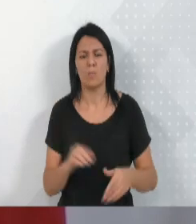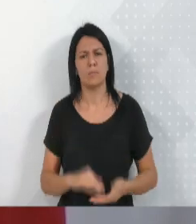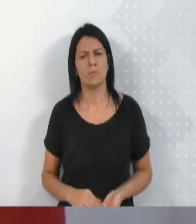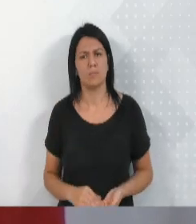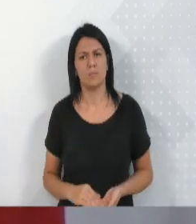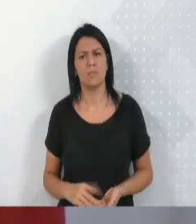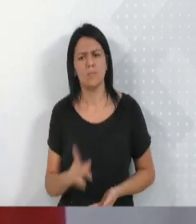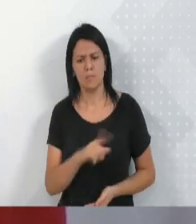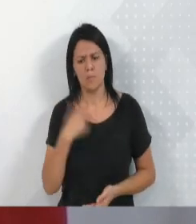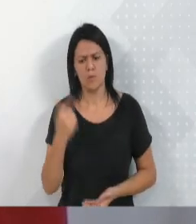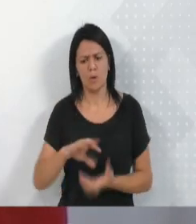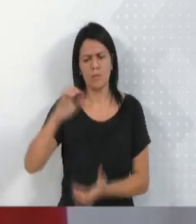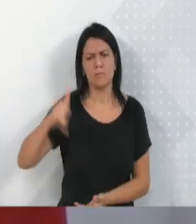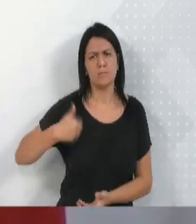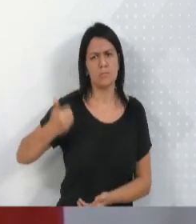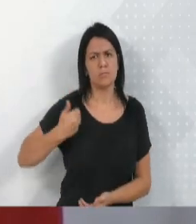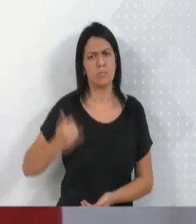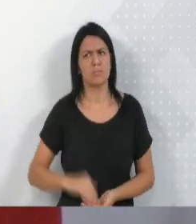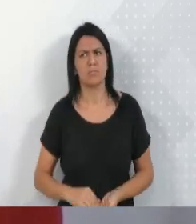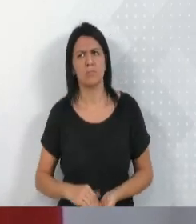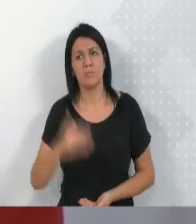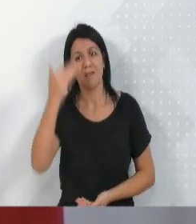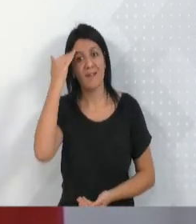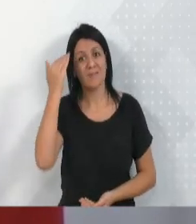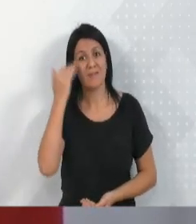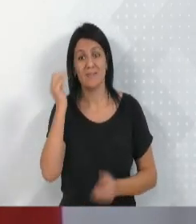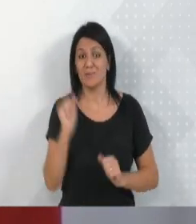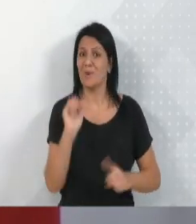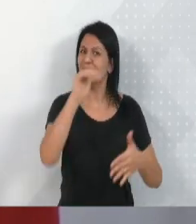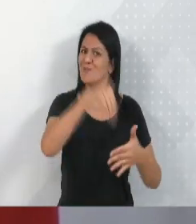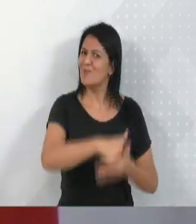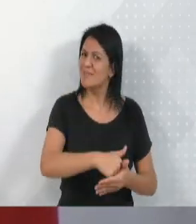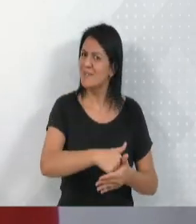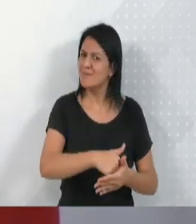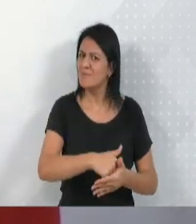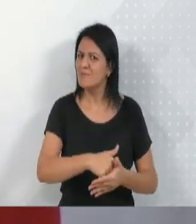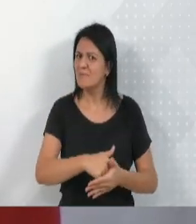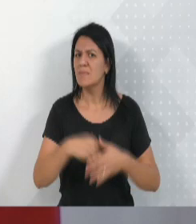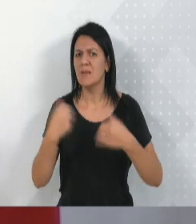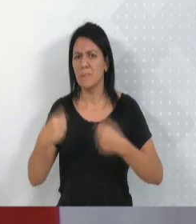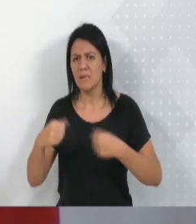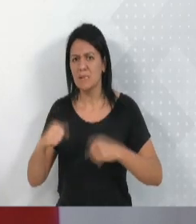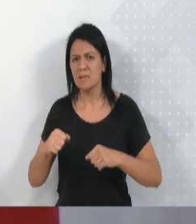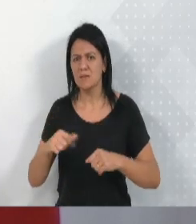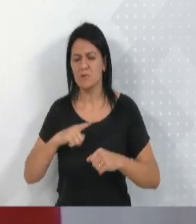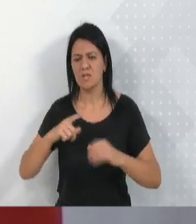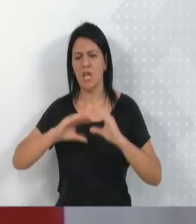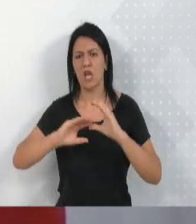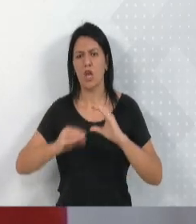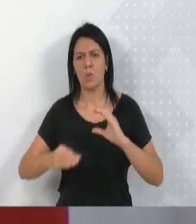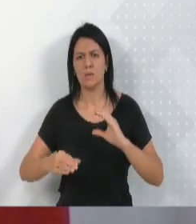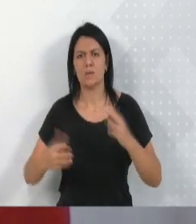E os nossos adolescentes, eles são gente grande para votar? Não vão ser gente grande o suficiente para arcar com as consequências de suas